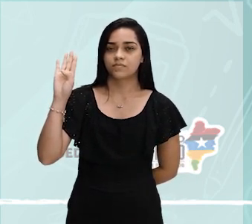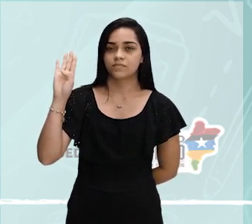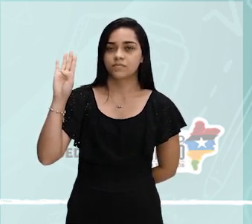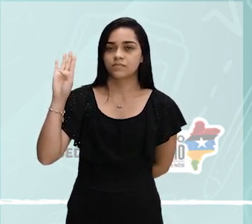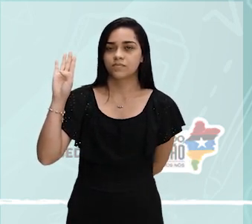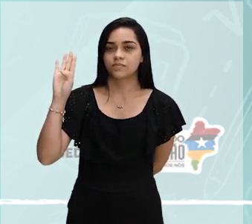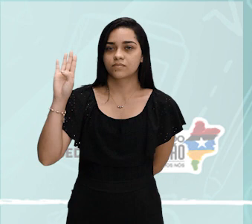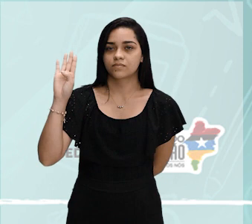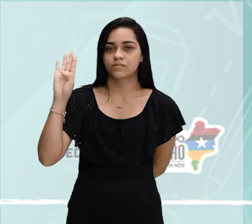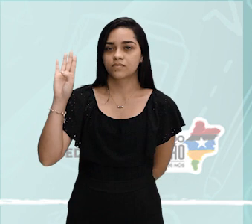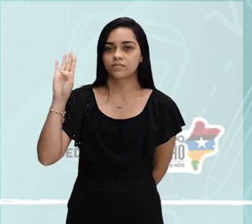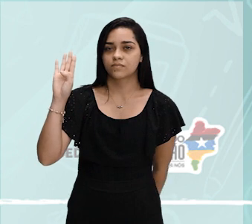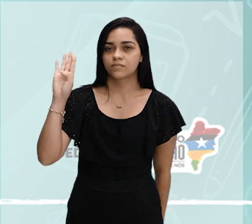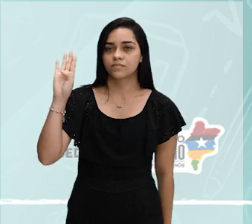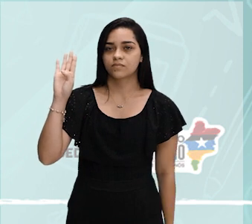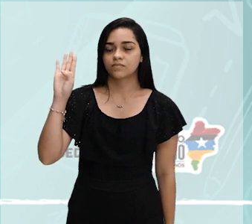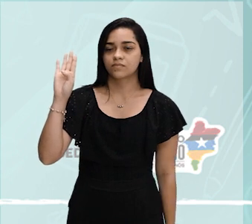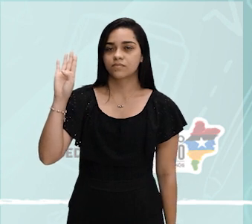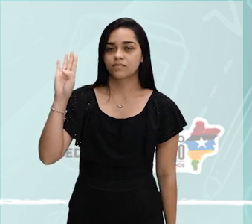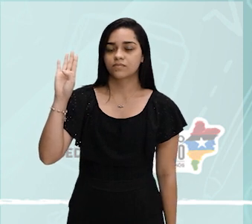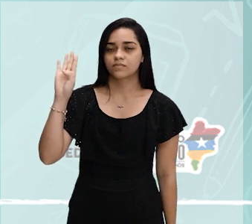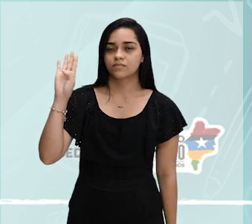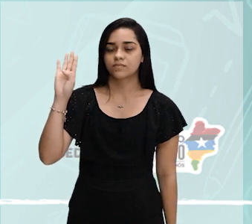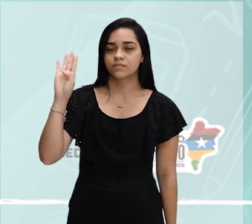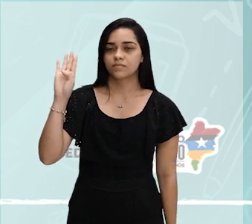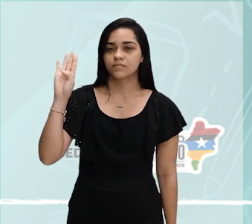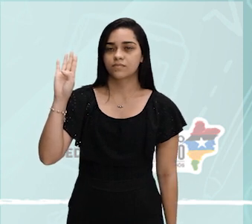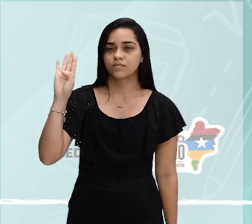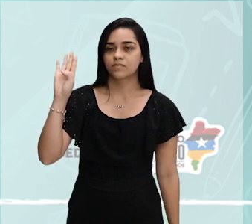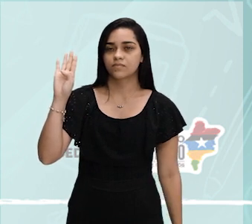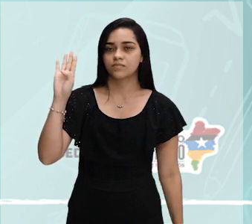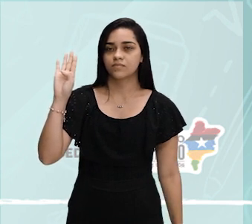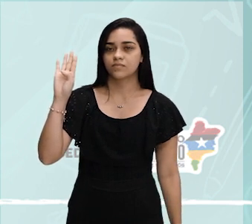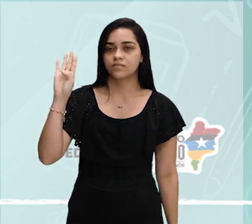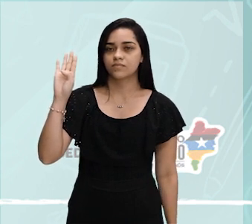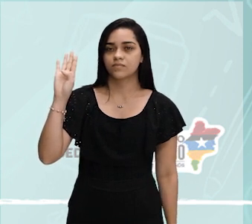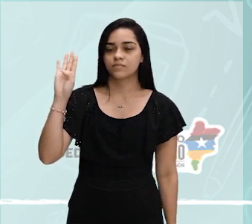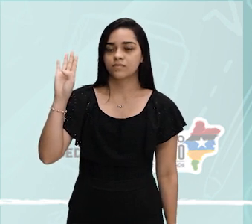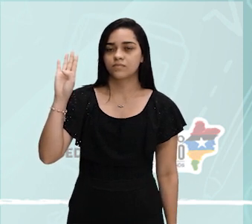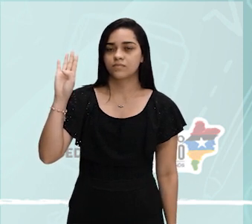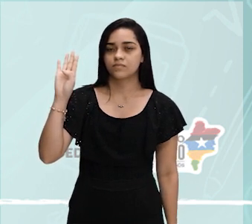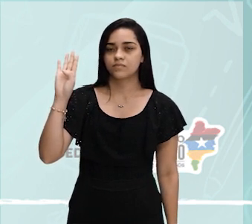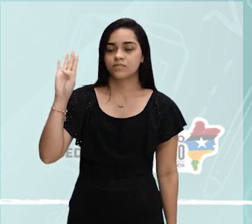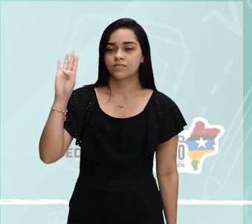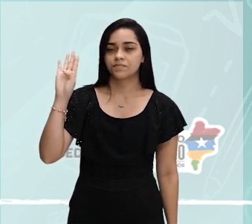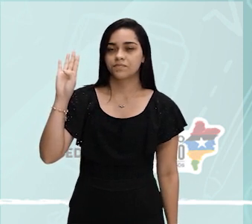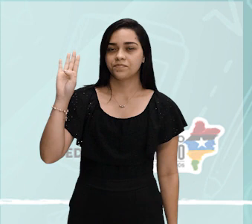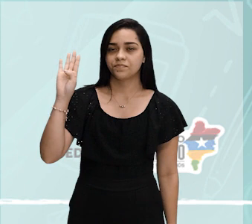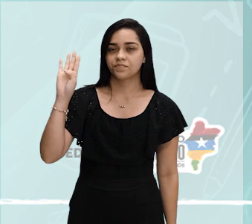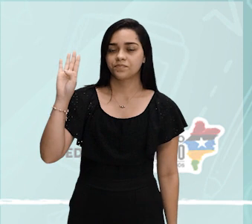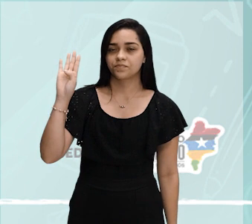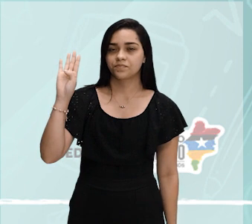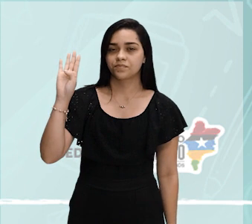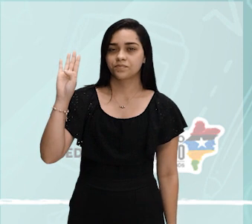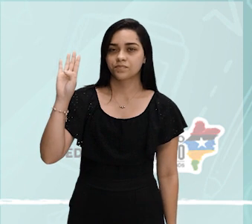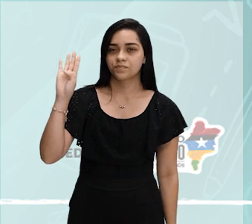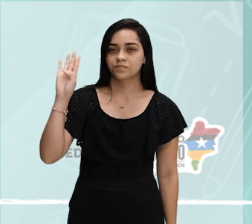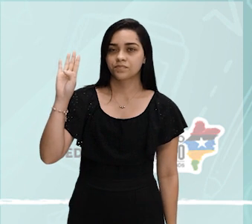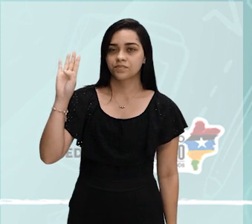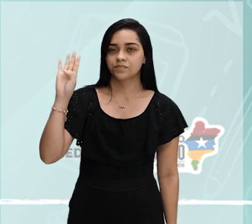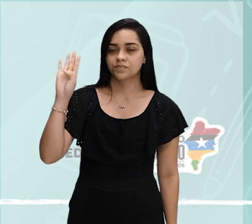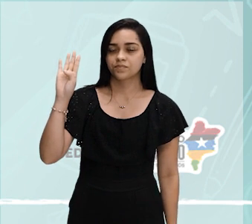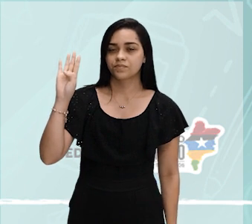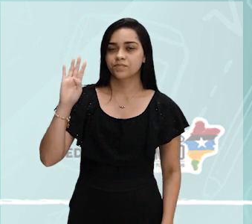suave estado de contemplação poética, dentro do qual o ser se encontra docemente harmonizado com o mundo e consigo